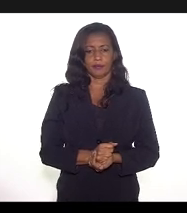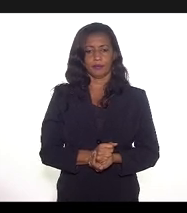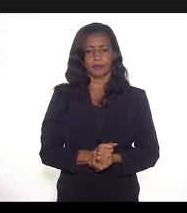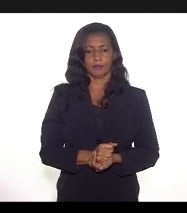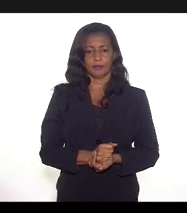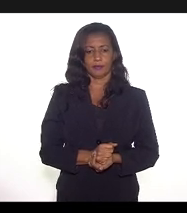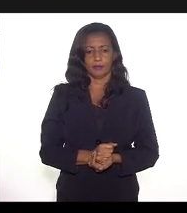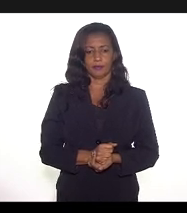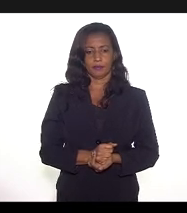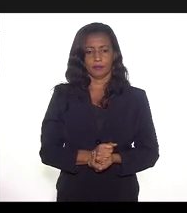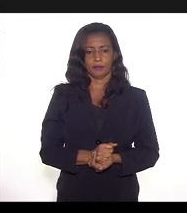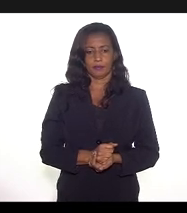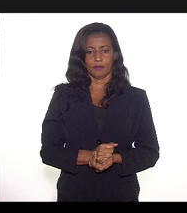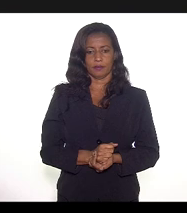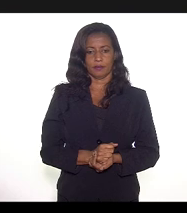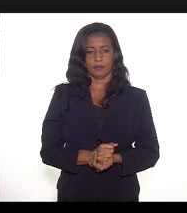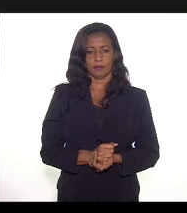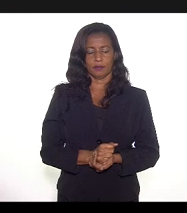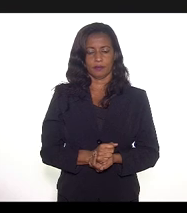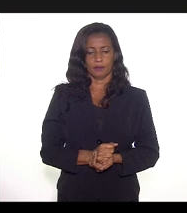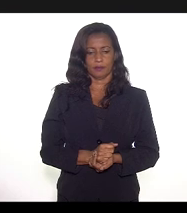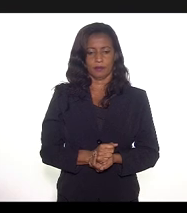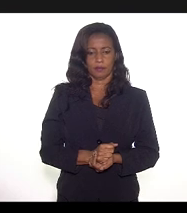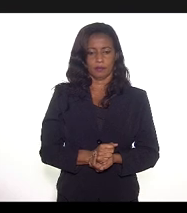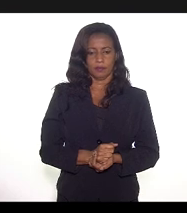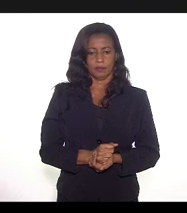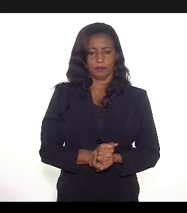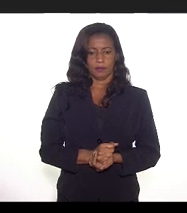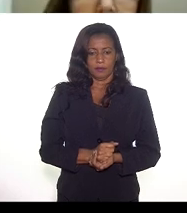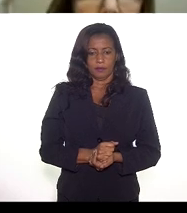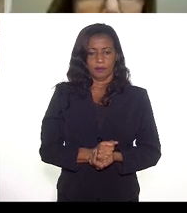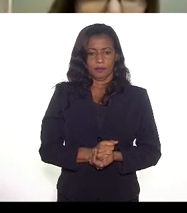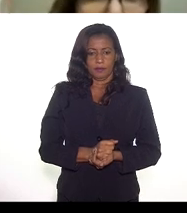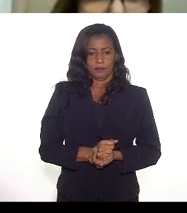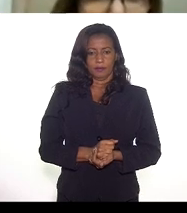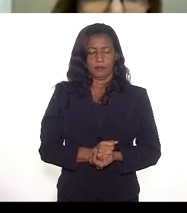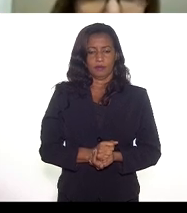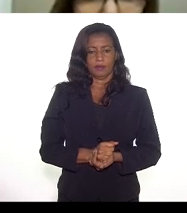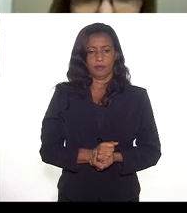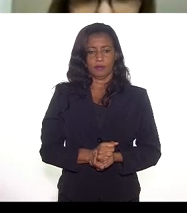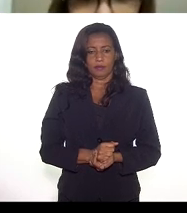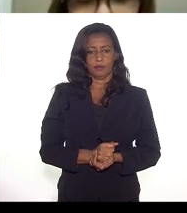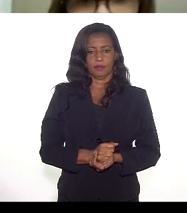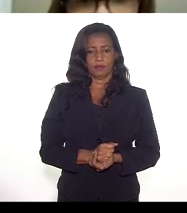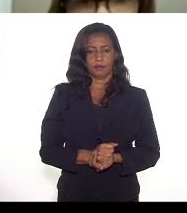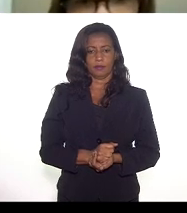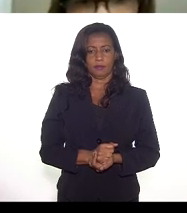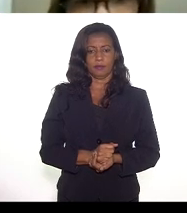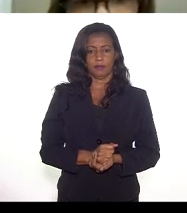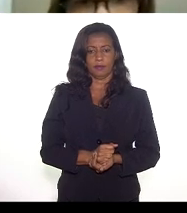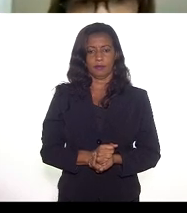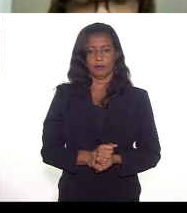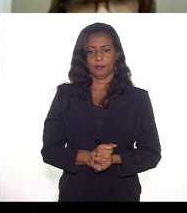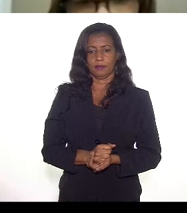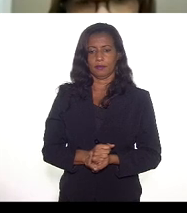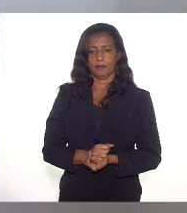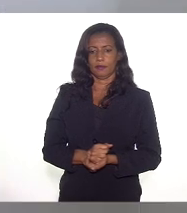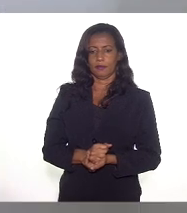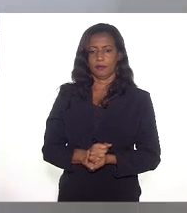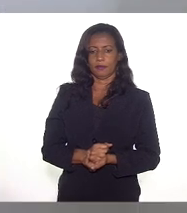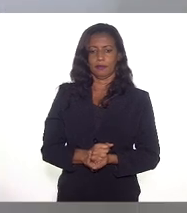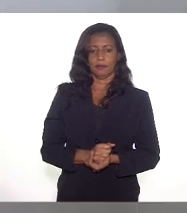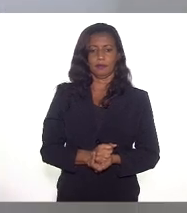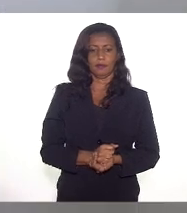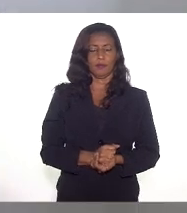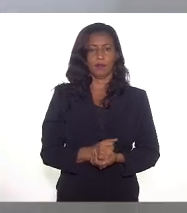Presidente, me escreve no expediente final, por favor. Deixar, deputado Luiz. Pois não. Nós vamos ter